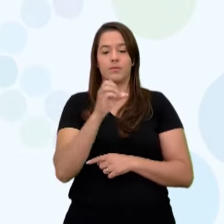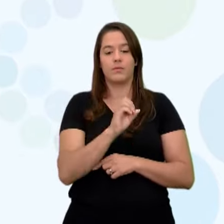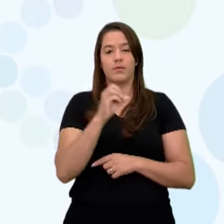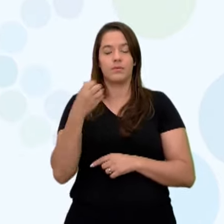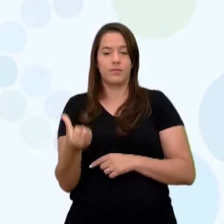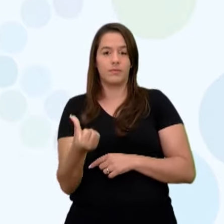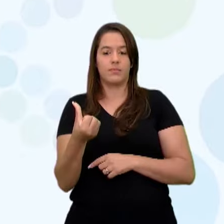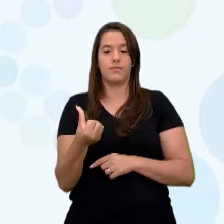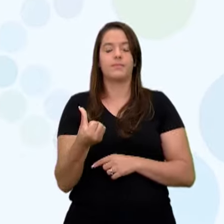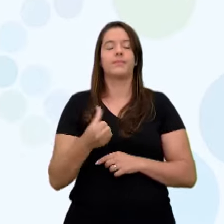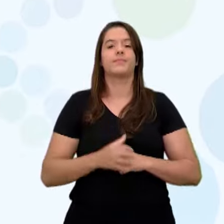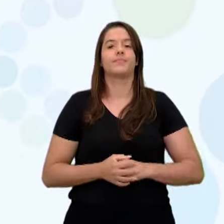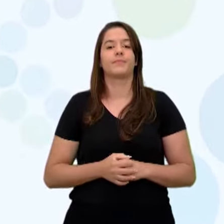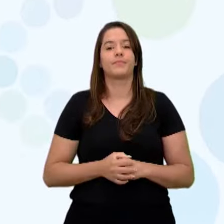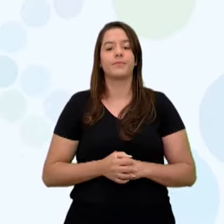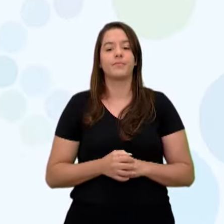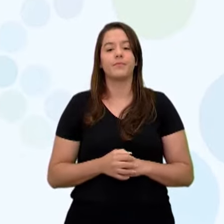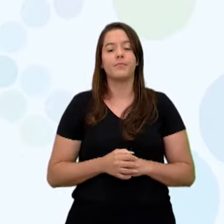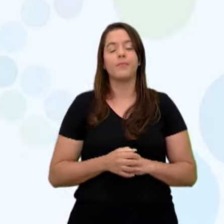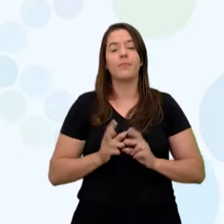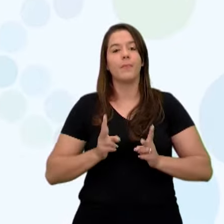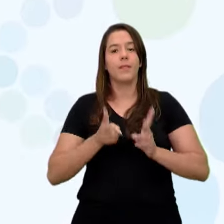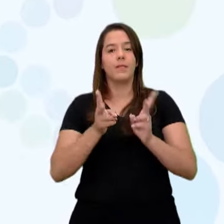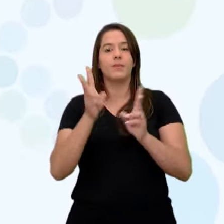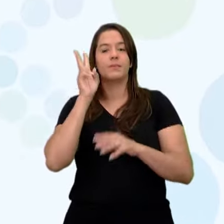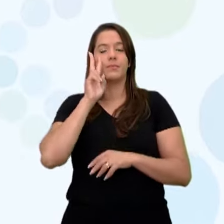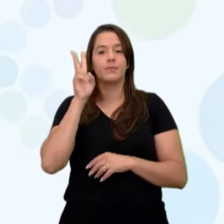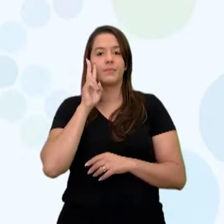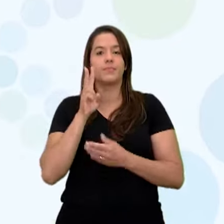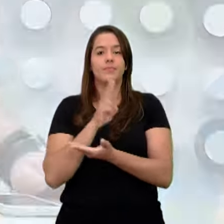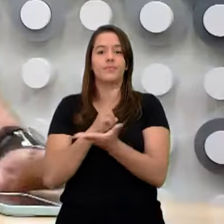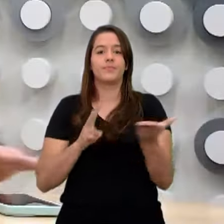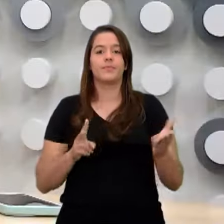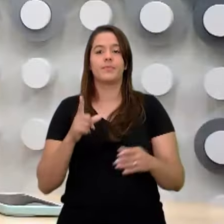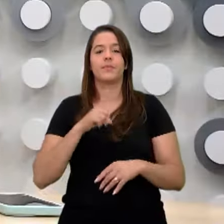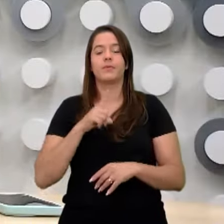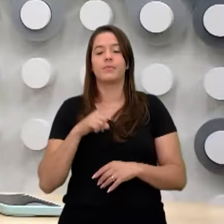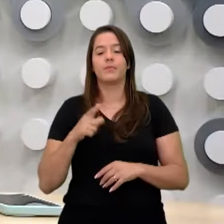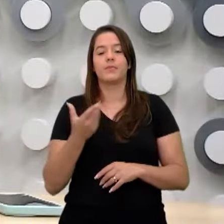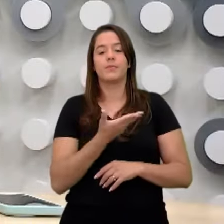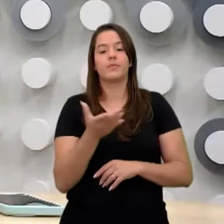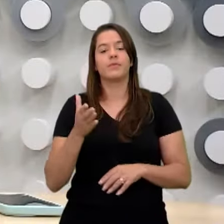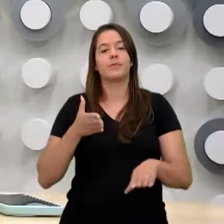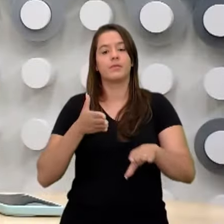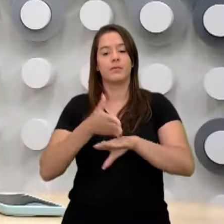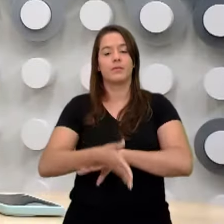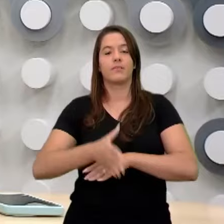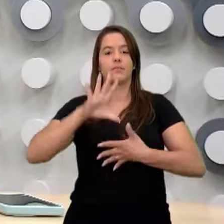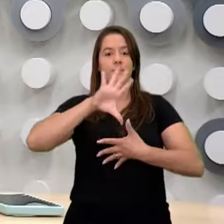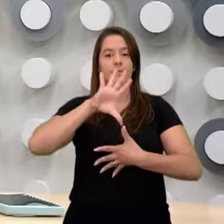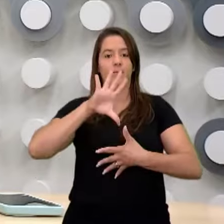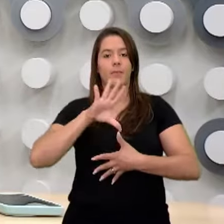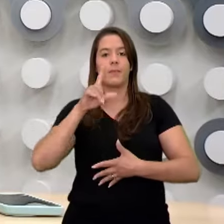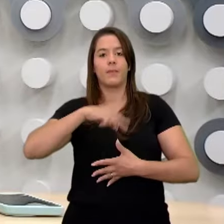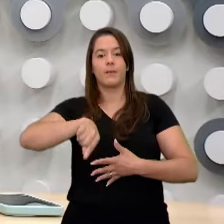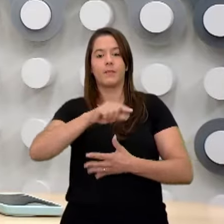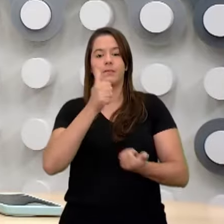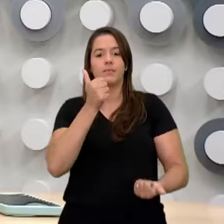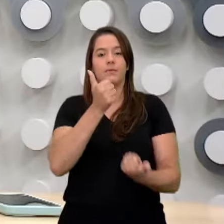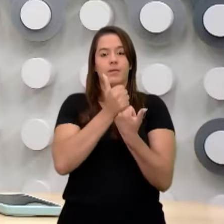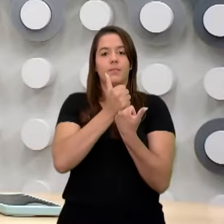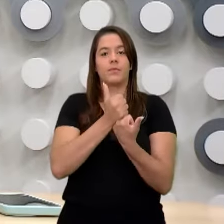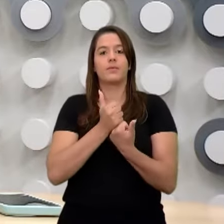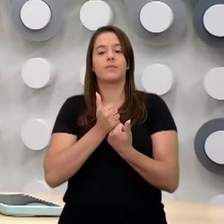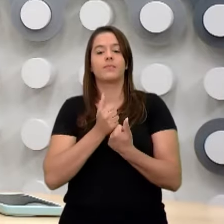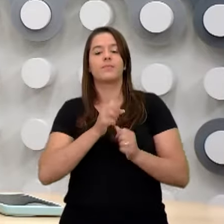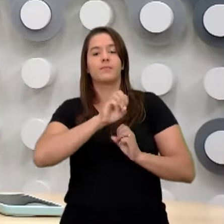e 06. E aí eu sempre lembro a vocês, né, para vocês estarem acessando o mapa, né, o material de apoio